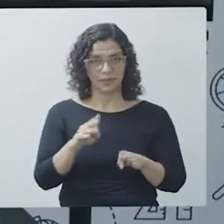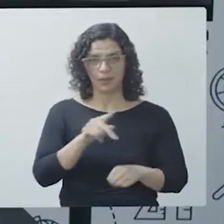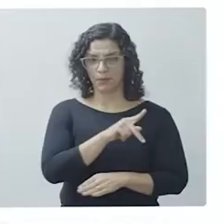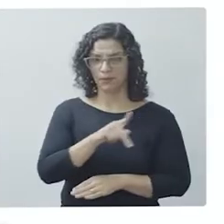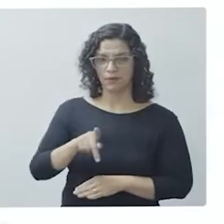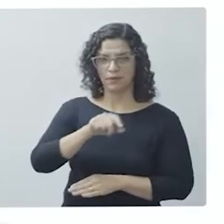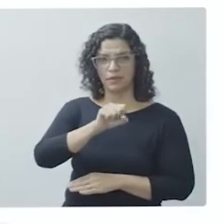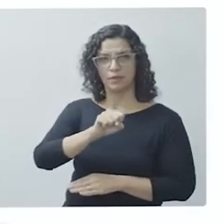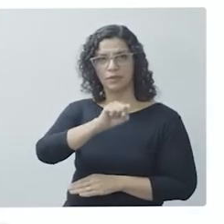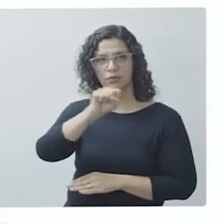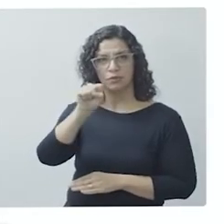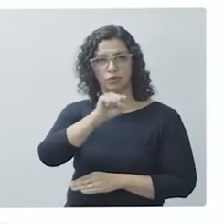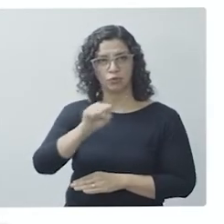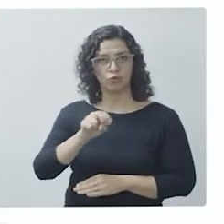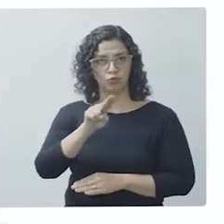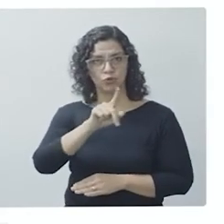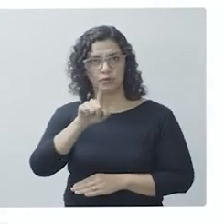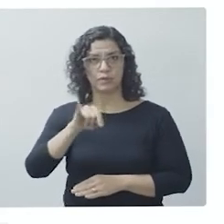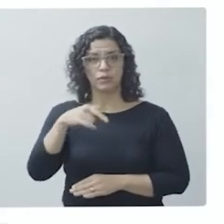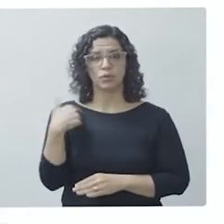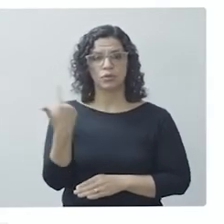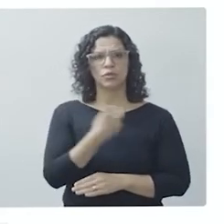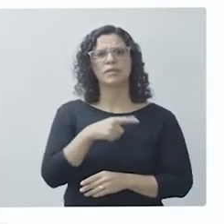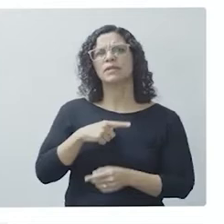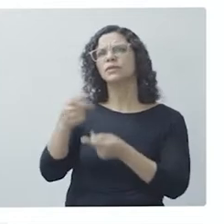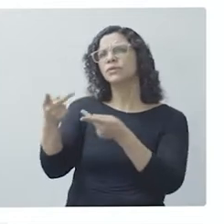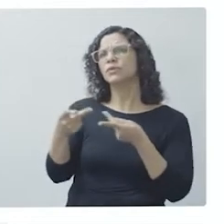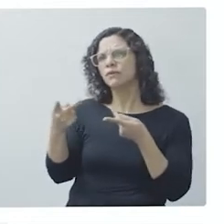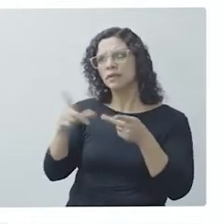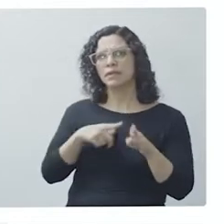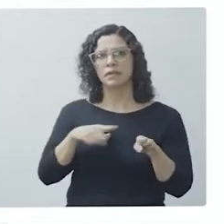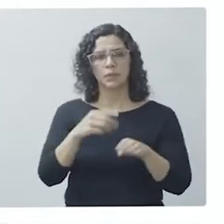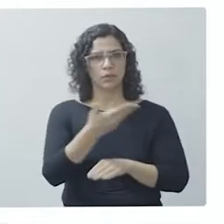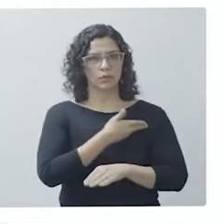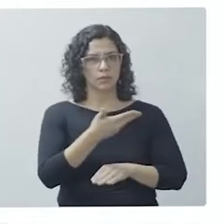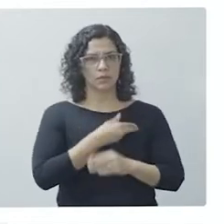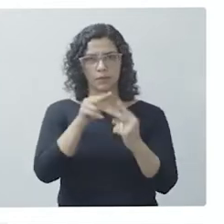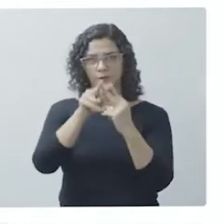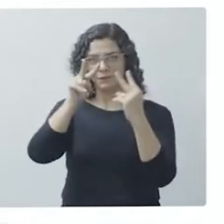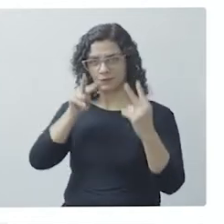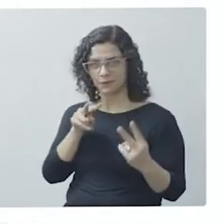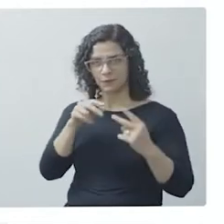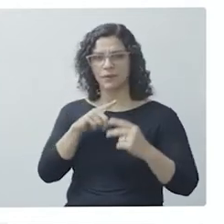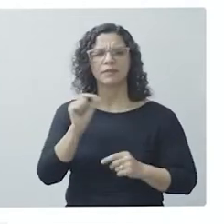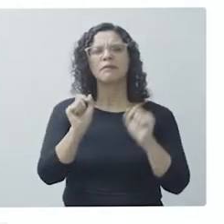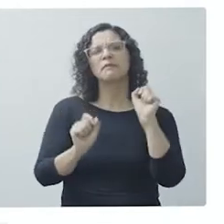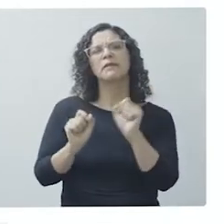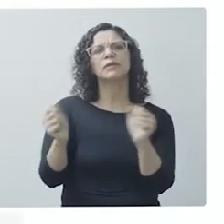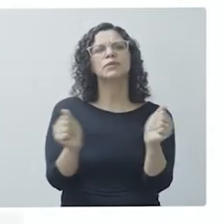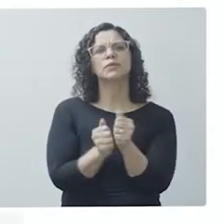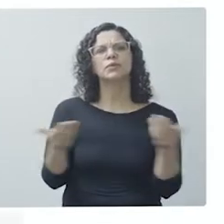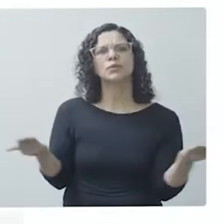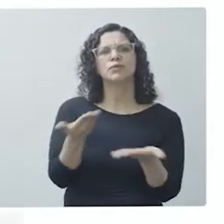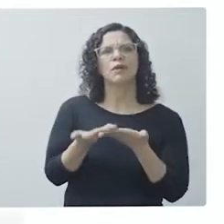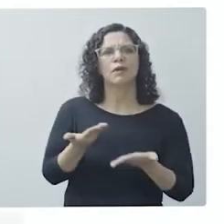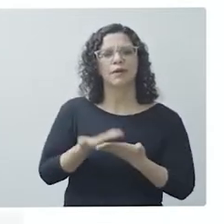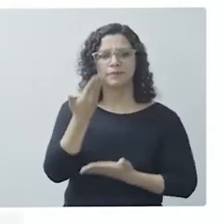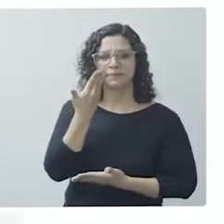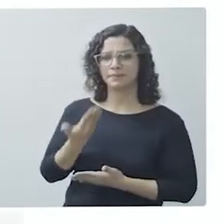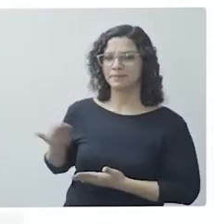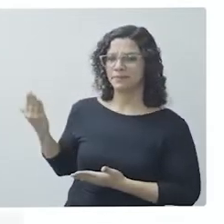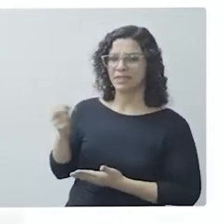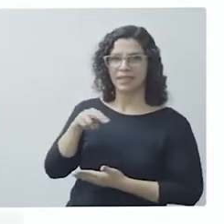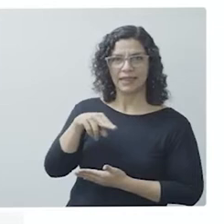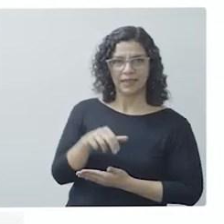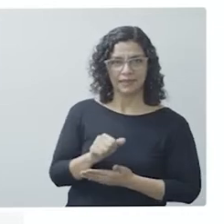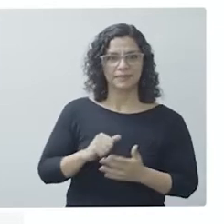eu sou a professora Suzy. E hoje nós temos os nossos convidados, nossos amigos virtuais. Quem será que veio para a aula